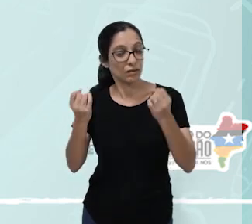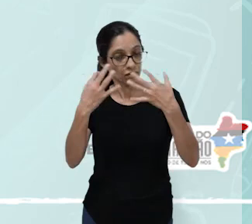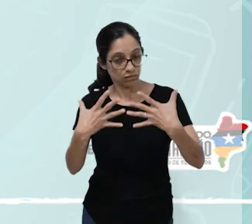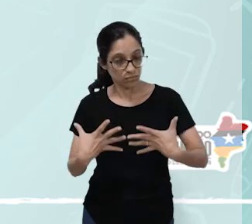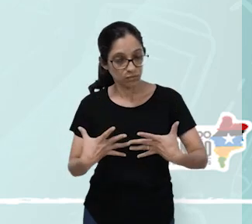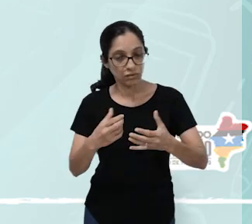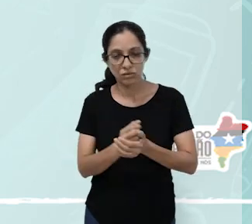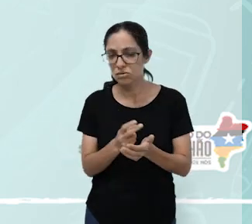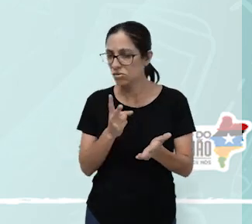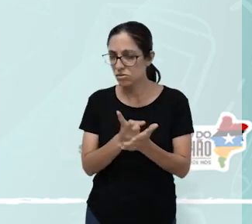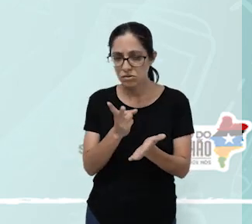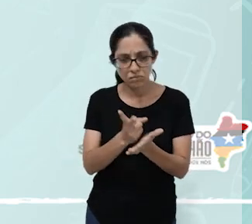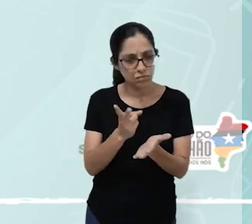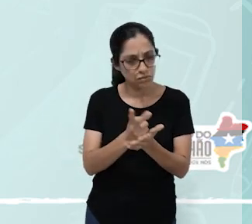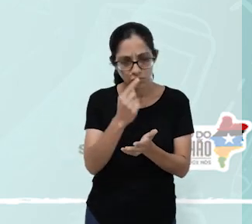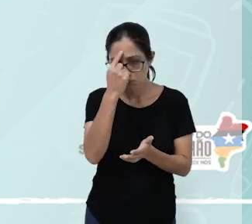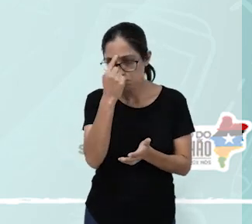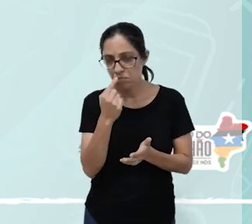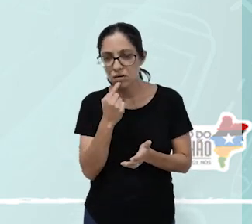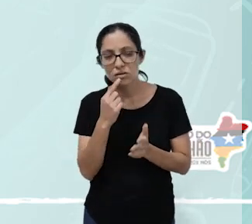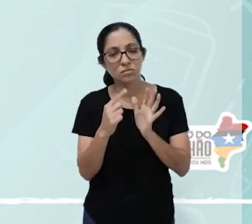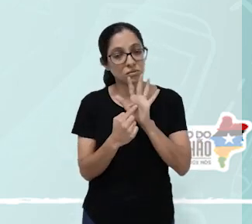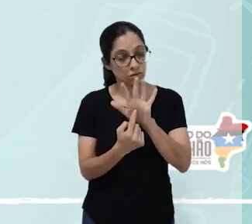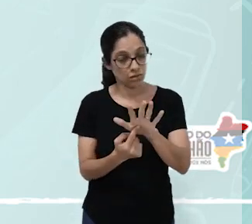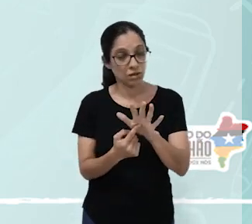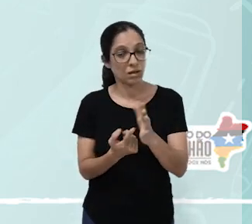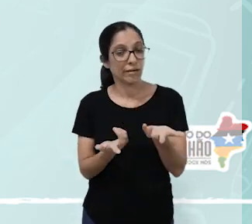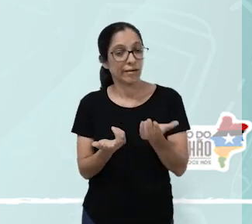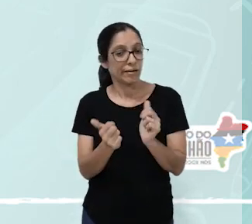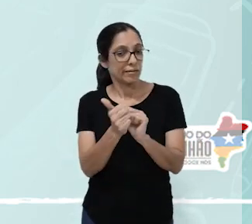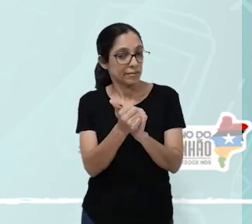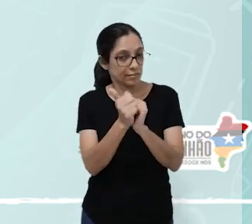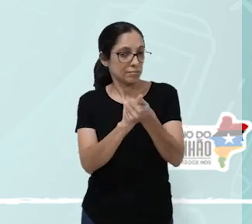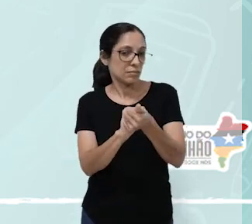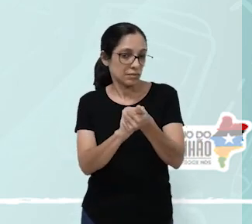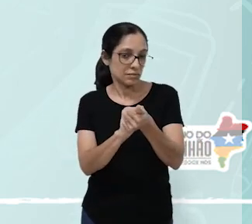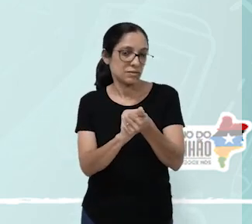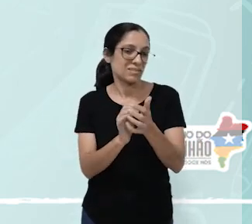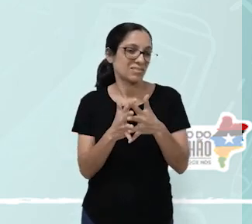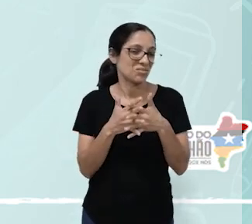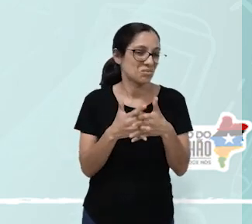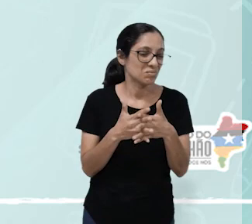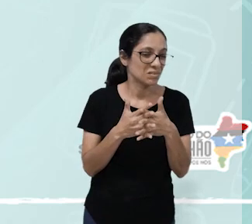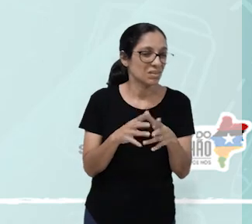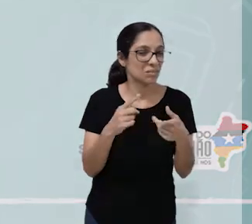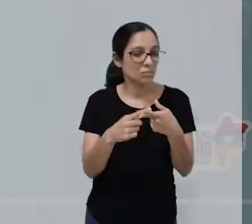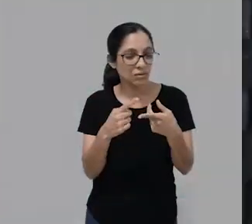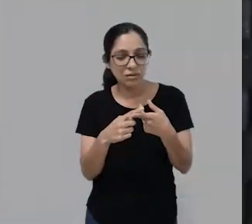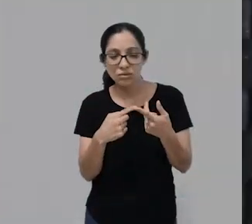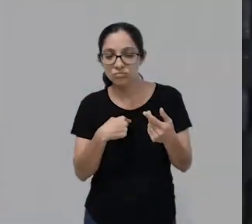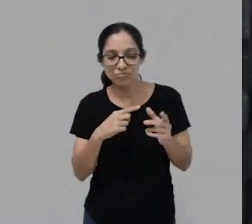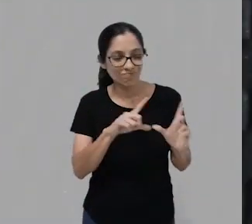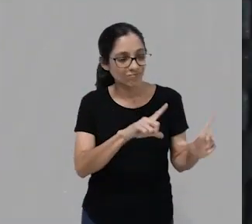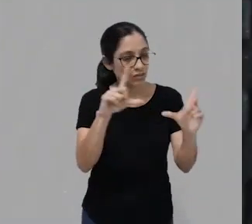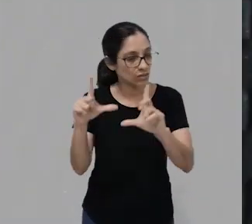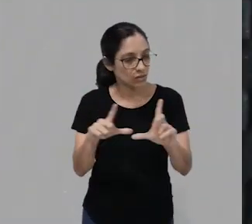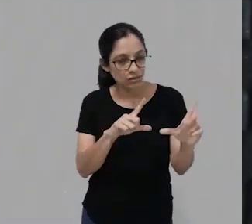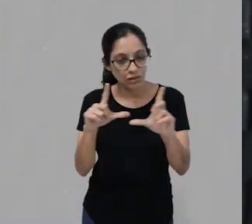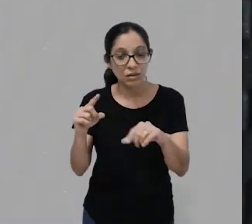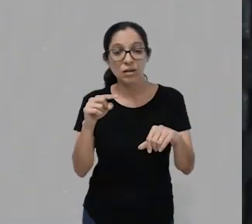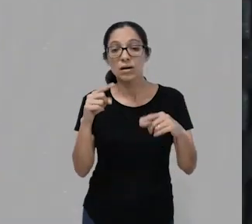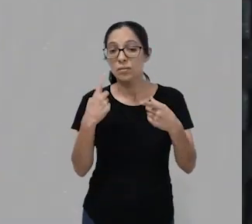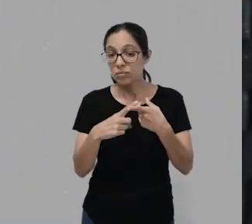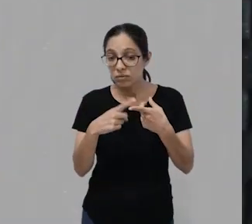aqui. Eu sempre vou trazer imagens. Trabalhar em esportes com vocês é muito complicado virtualmente, por isso minhas aulas são cheias de slides, que eu quero que